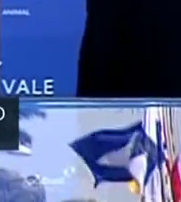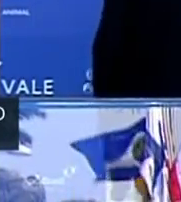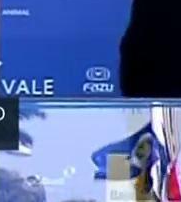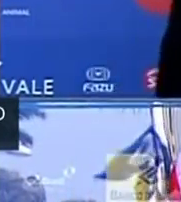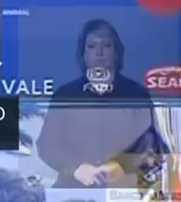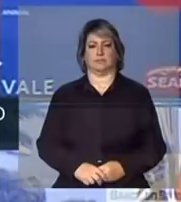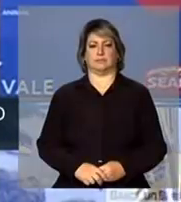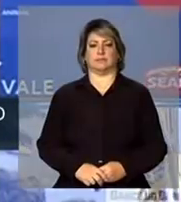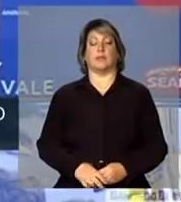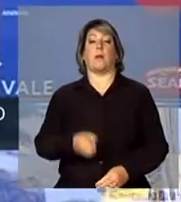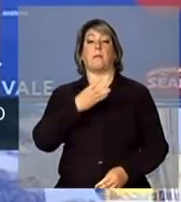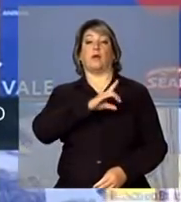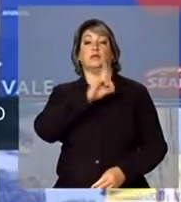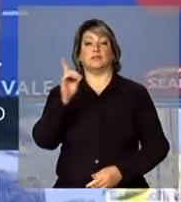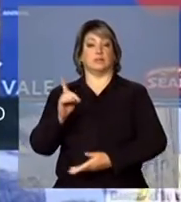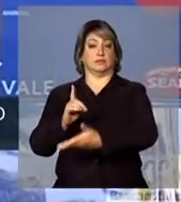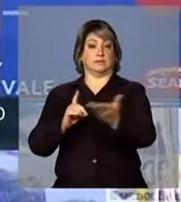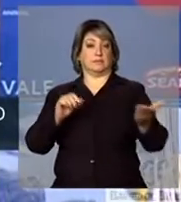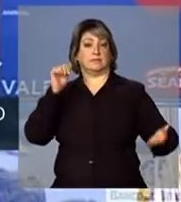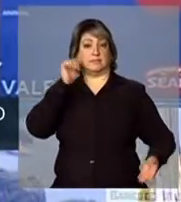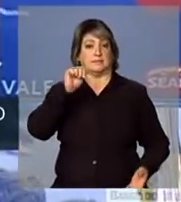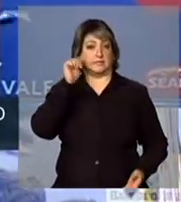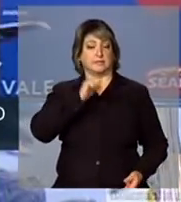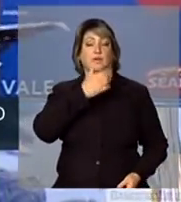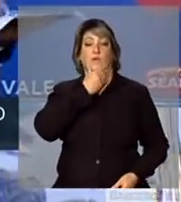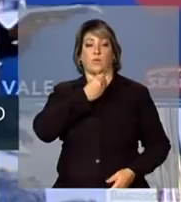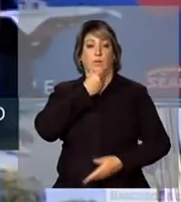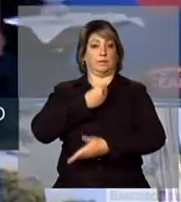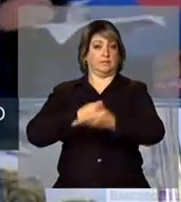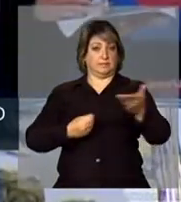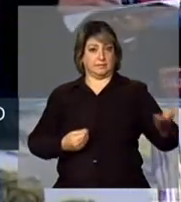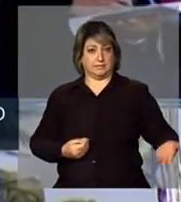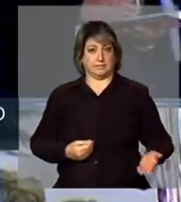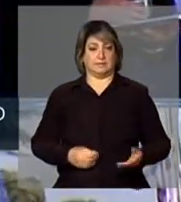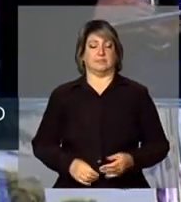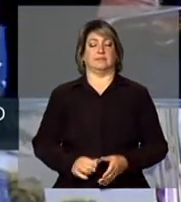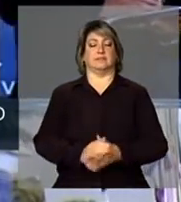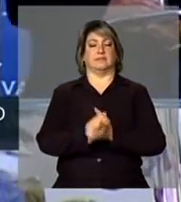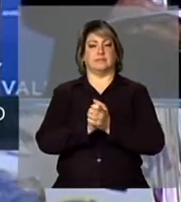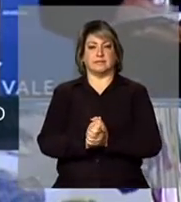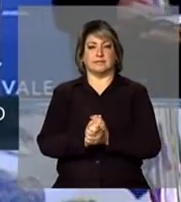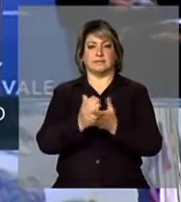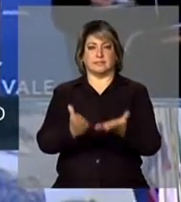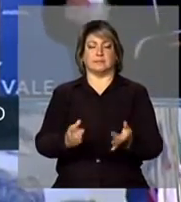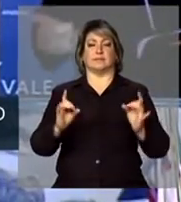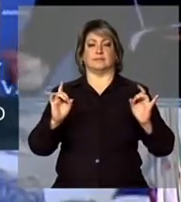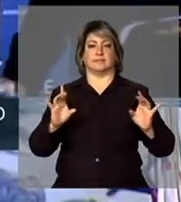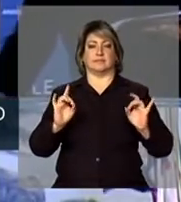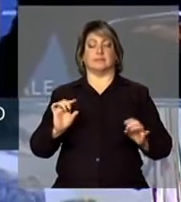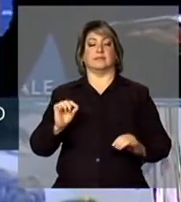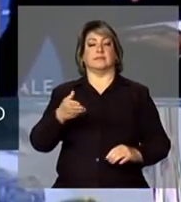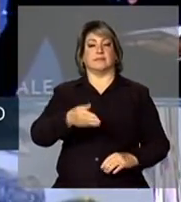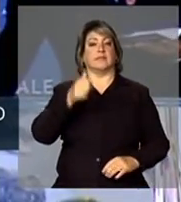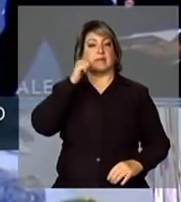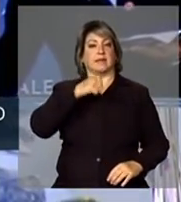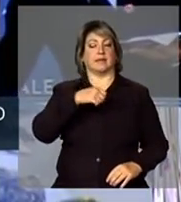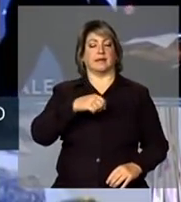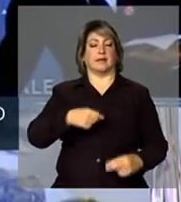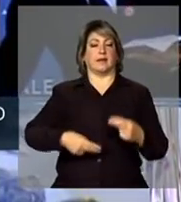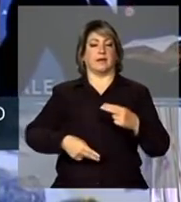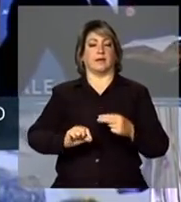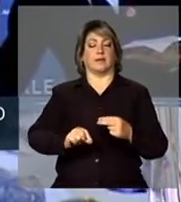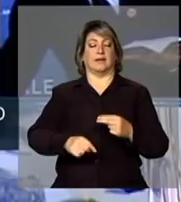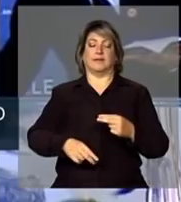Bom dia, senhoras e senhores. Uma saudação especial à nossa querida